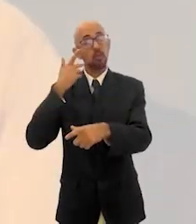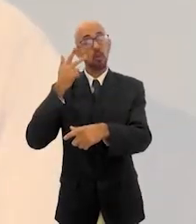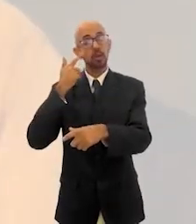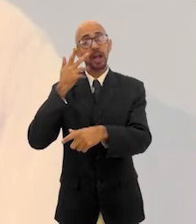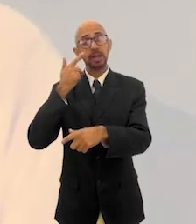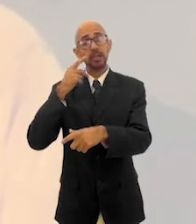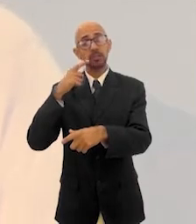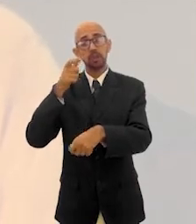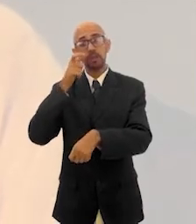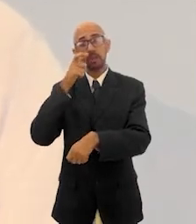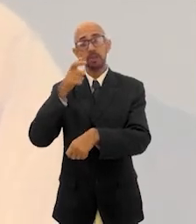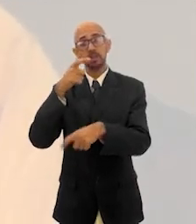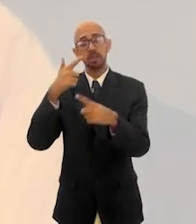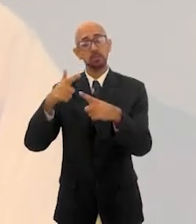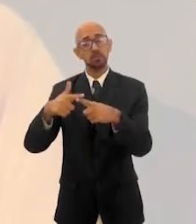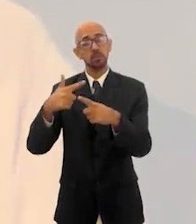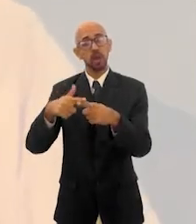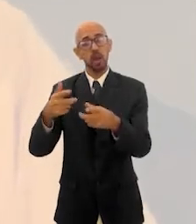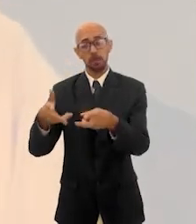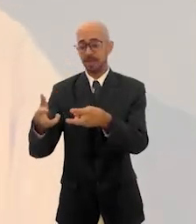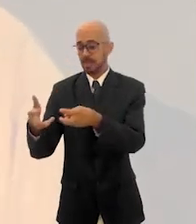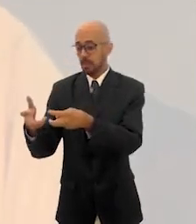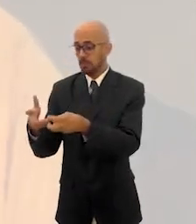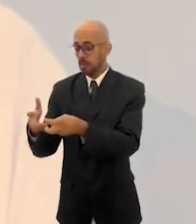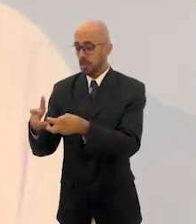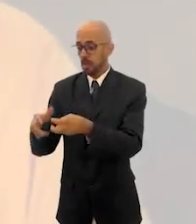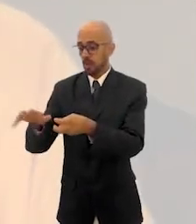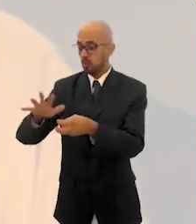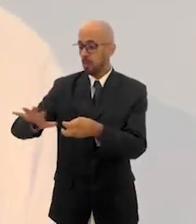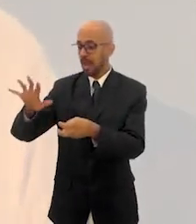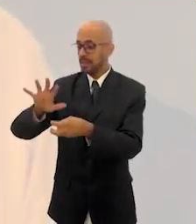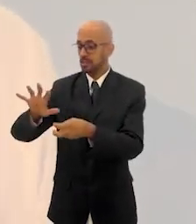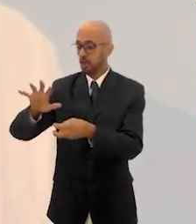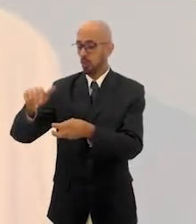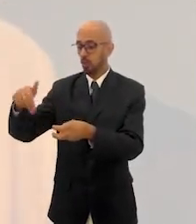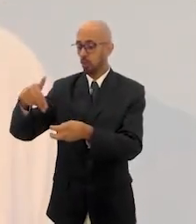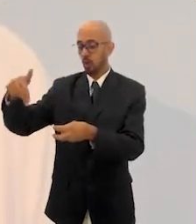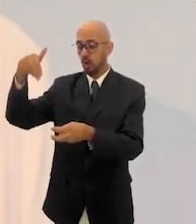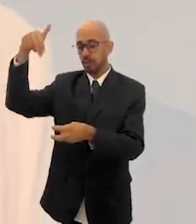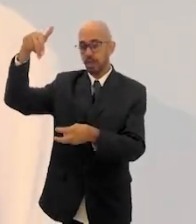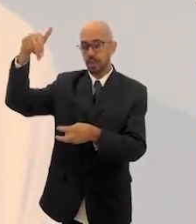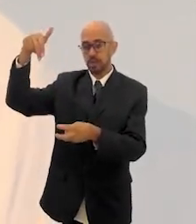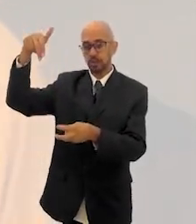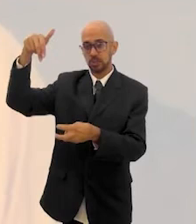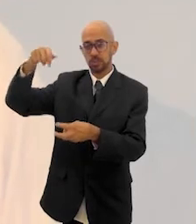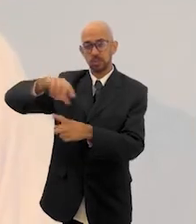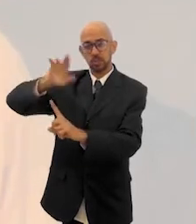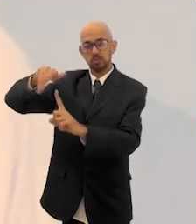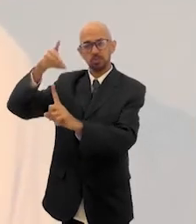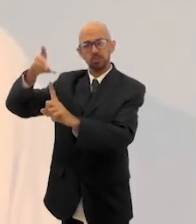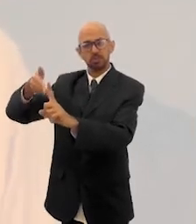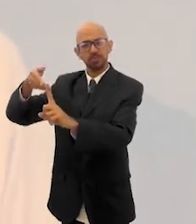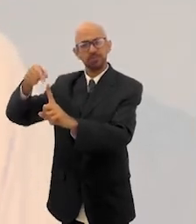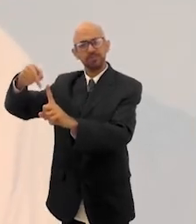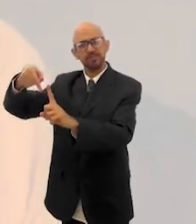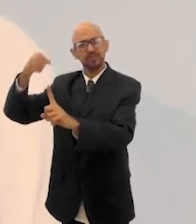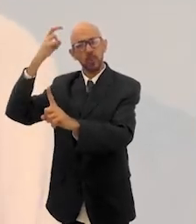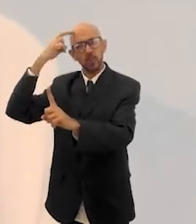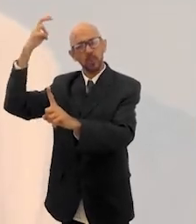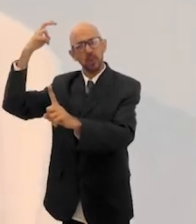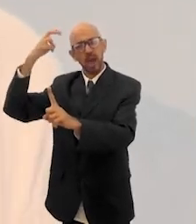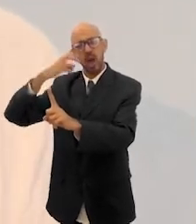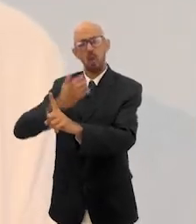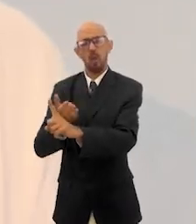interessante, justamente por isso, para me mostrar a riqueza, né, de uma região do Nordeste, a riqueza cultural, o patrimônio cultural, as músicas, a